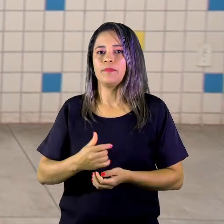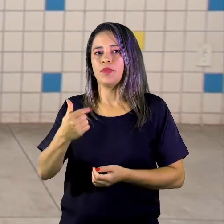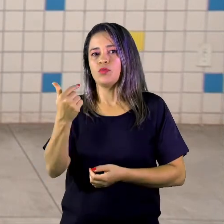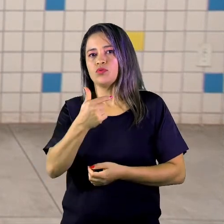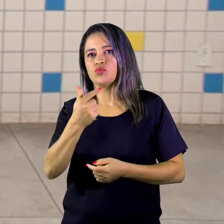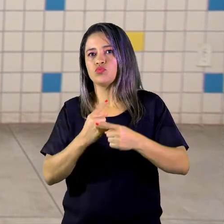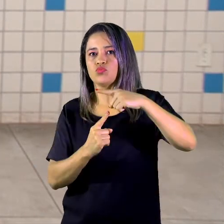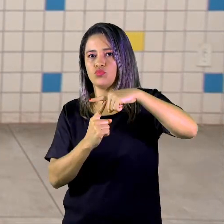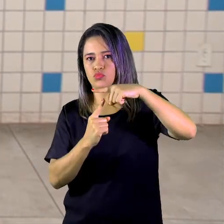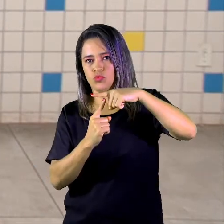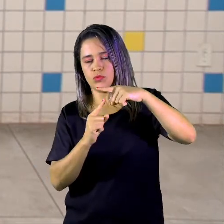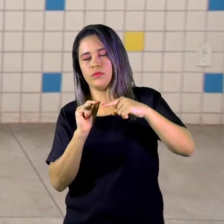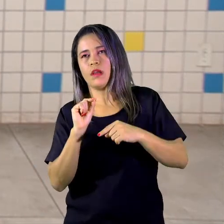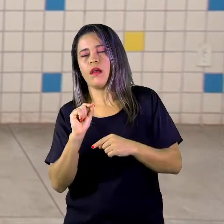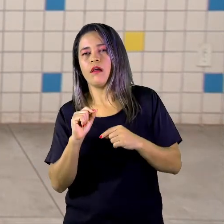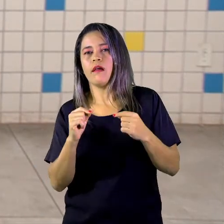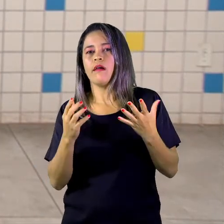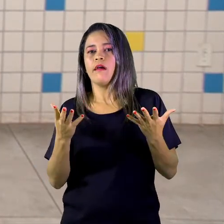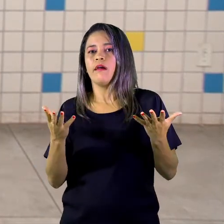de barreira,